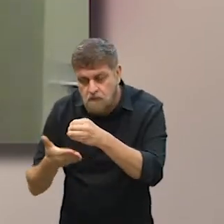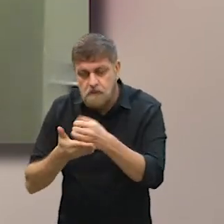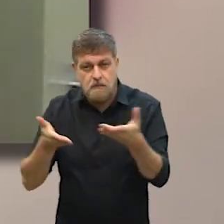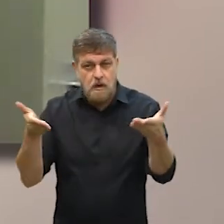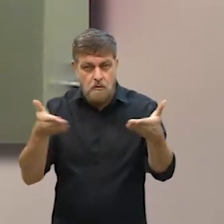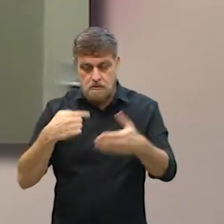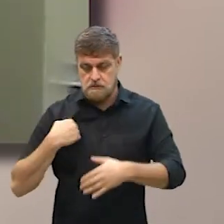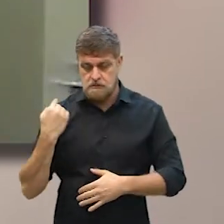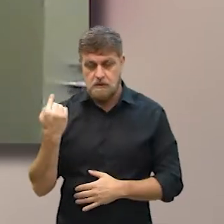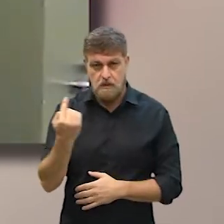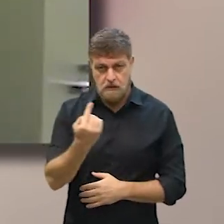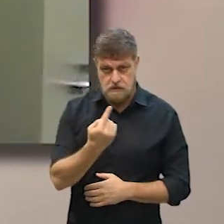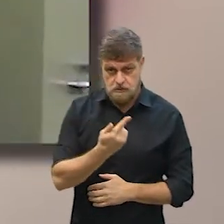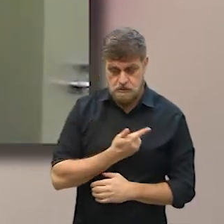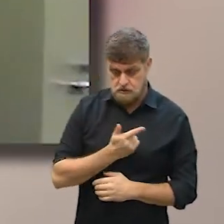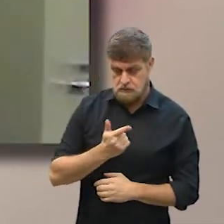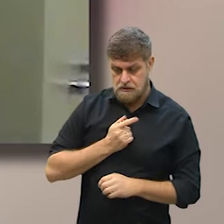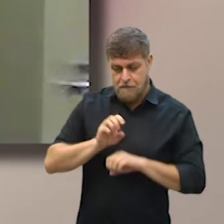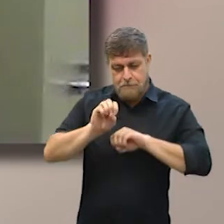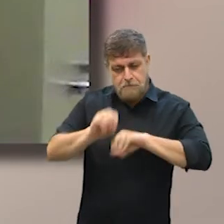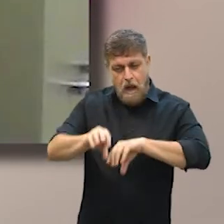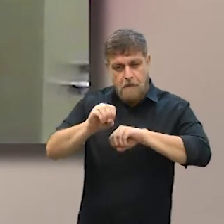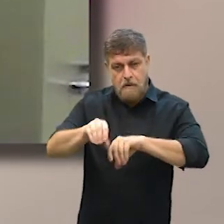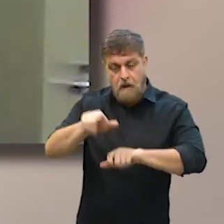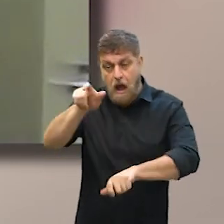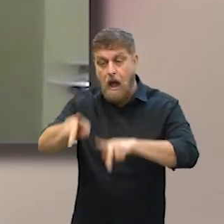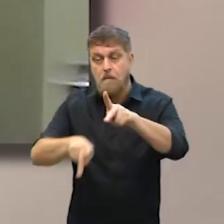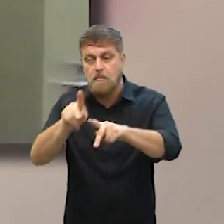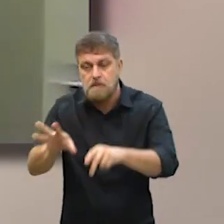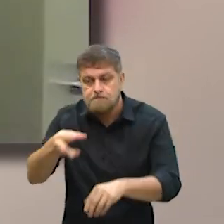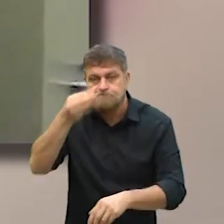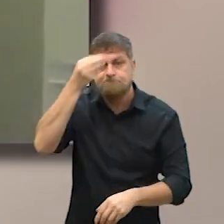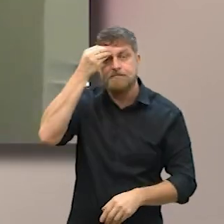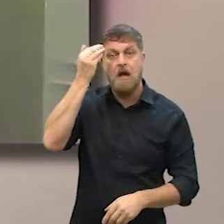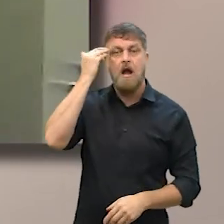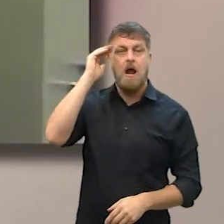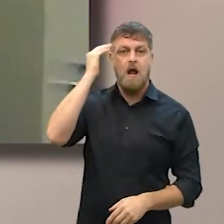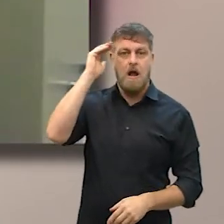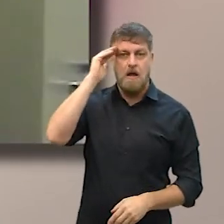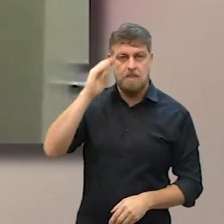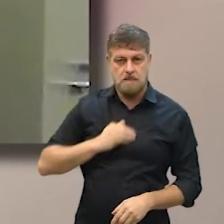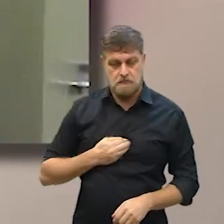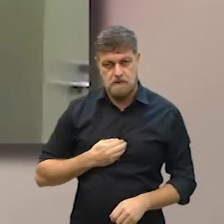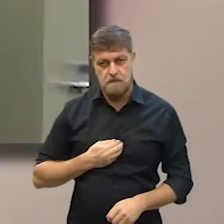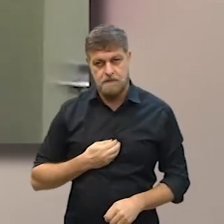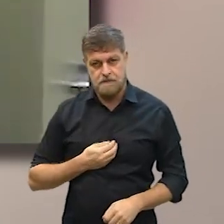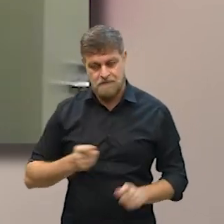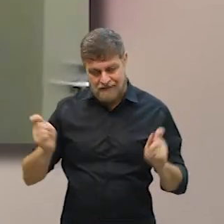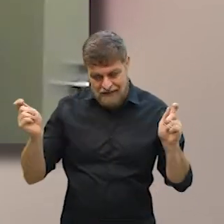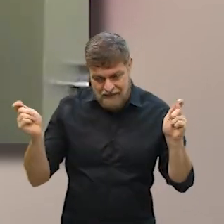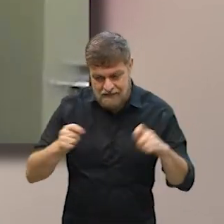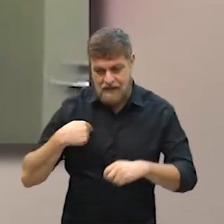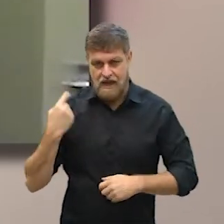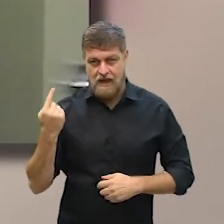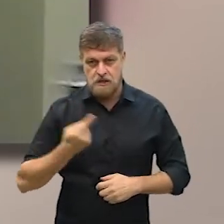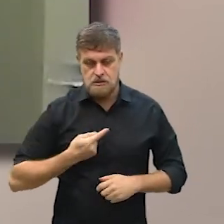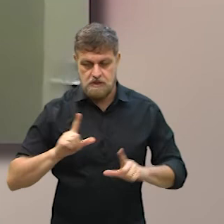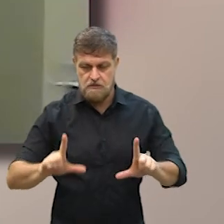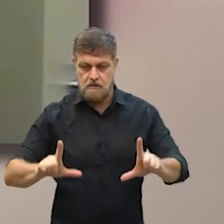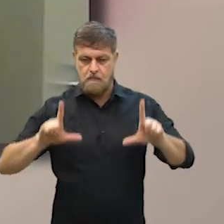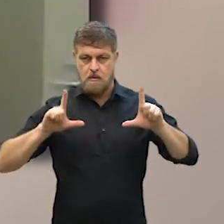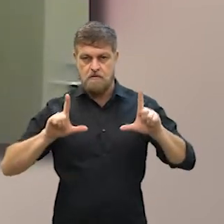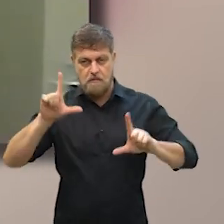é fundamental hoje para estar a educandos não nossa população e acho que essa possibilidade